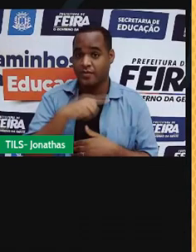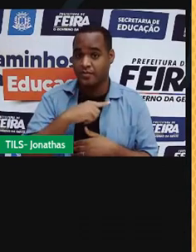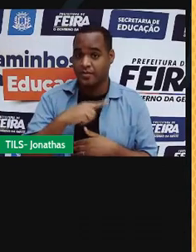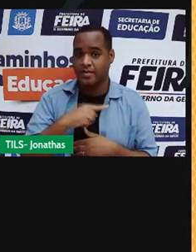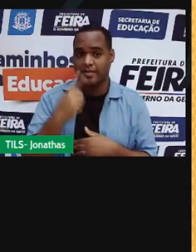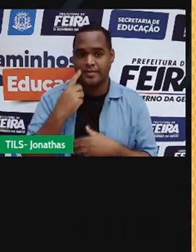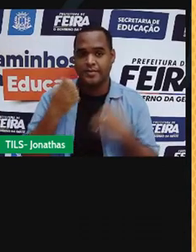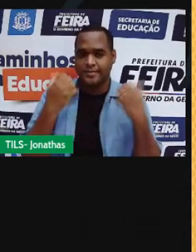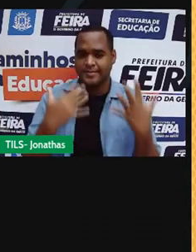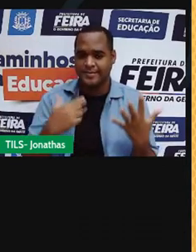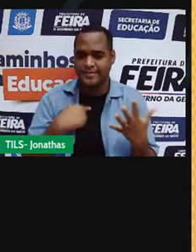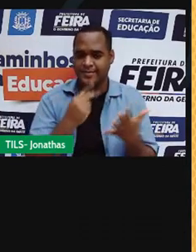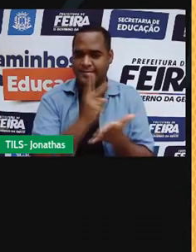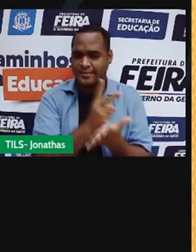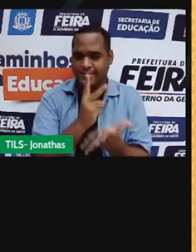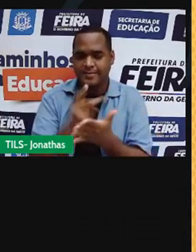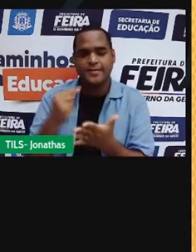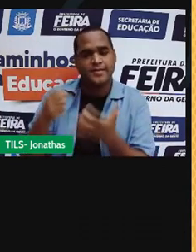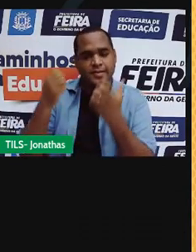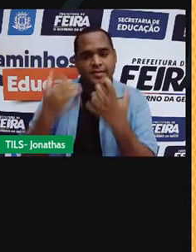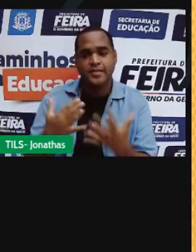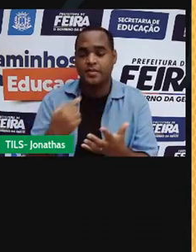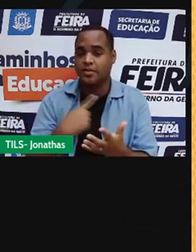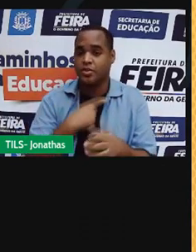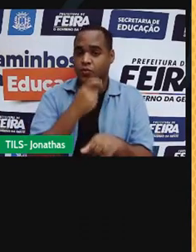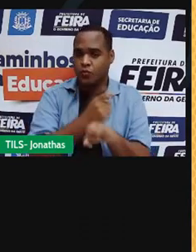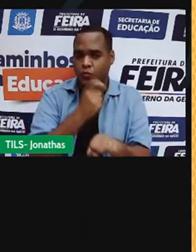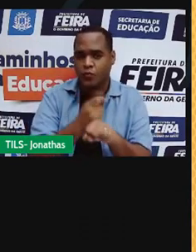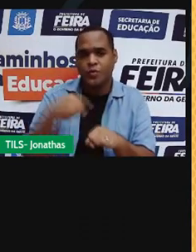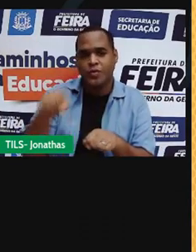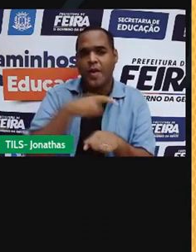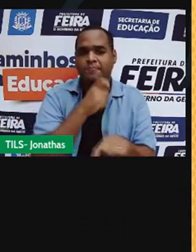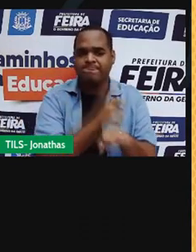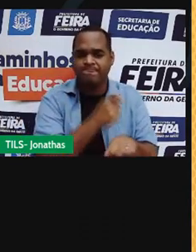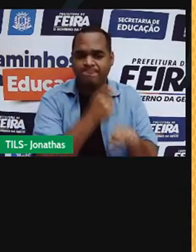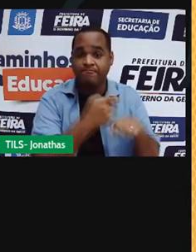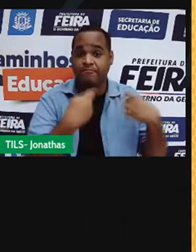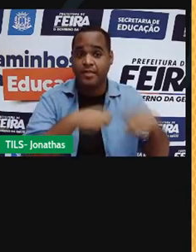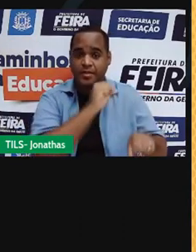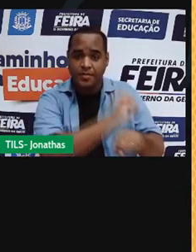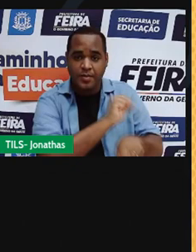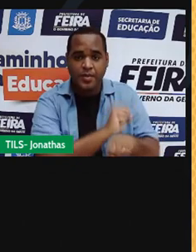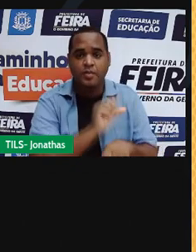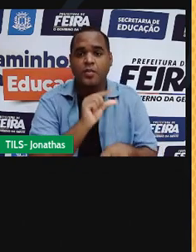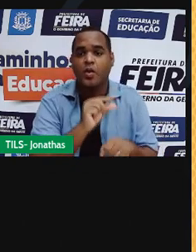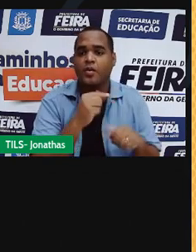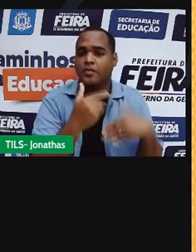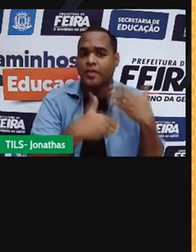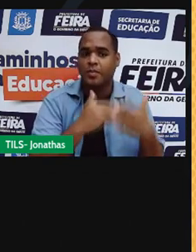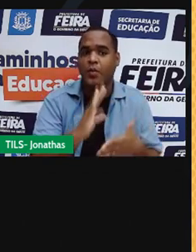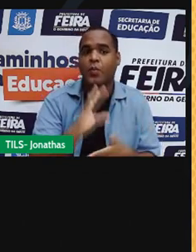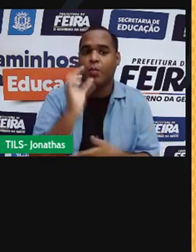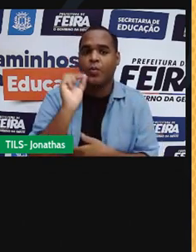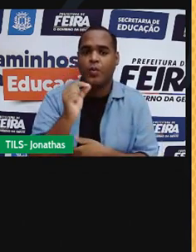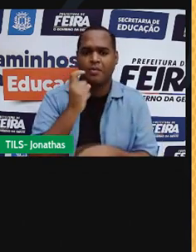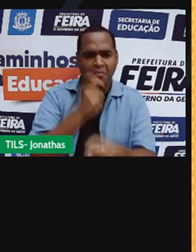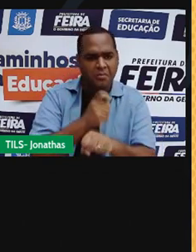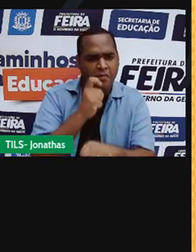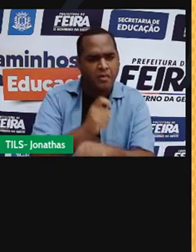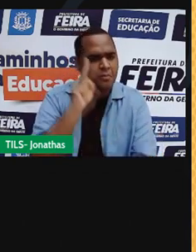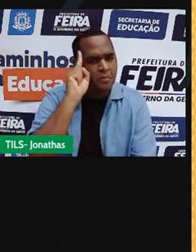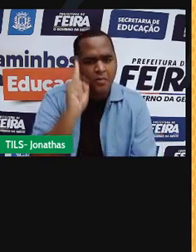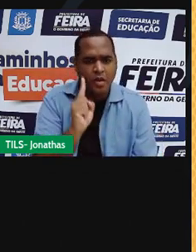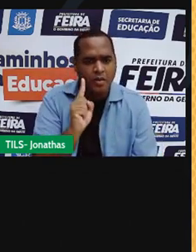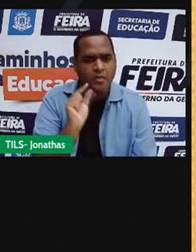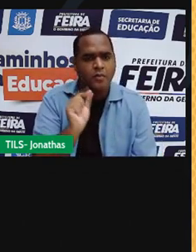eles ficarem sólidos como estes, eu tenho que congelá-los e esperar um pouco. O quê? Você não sabe o que é sólido? É um